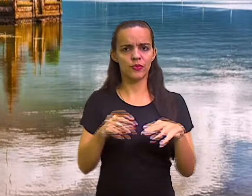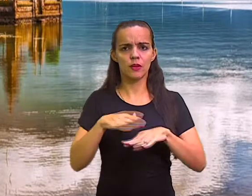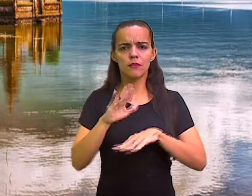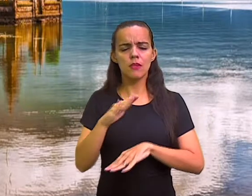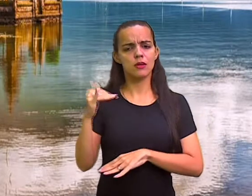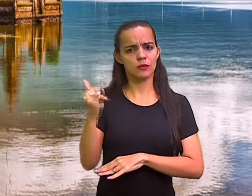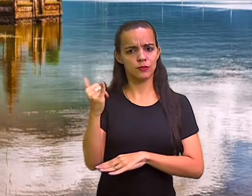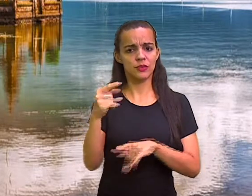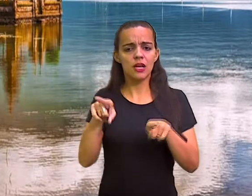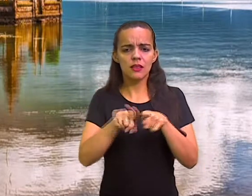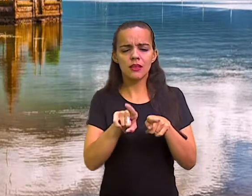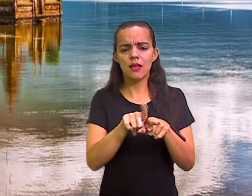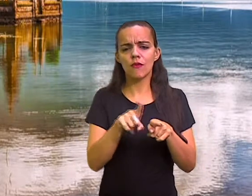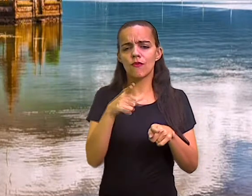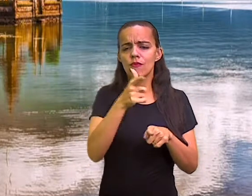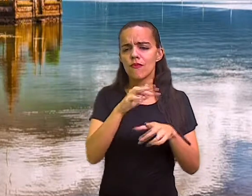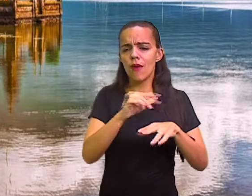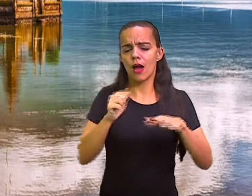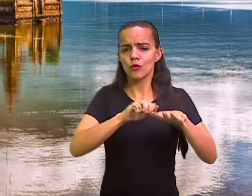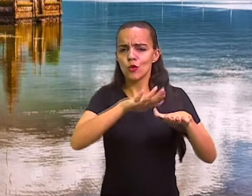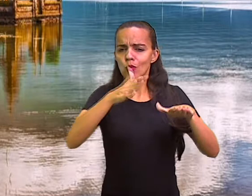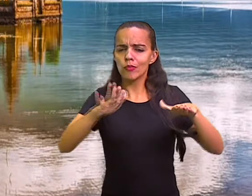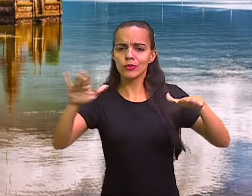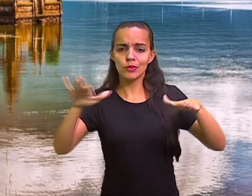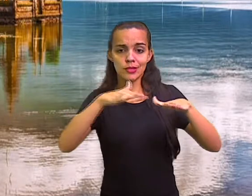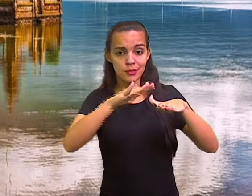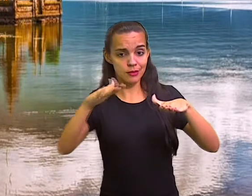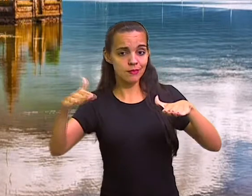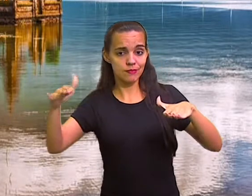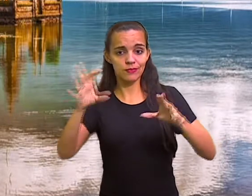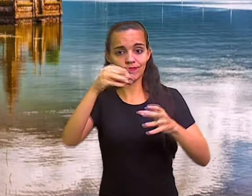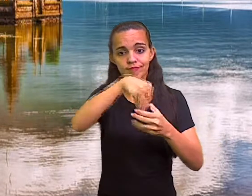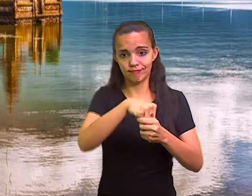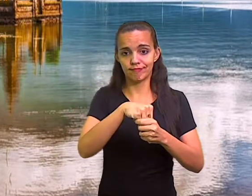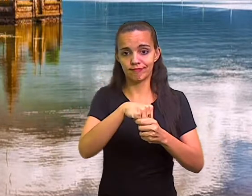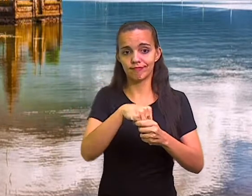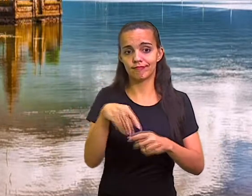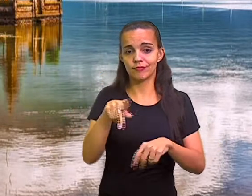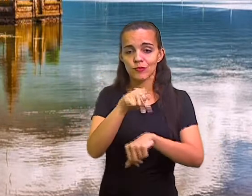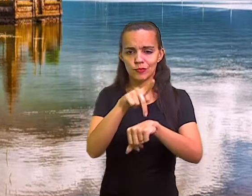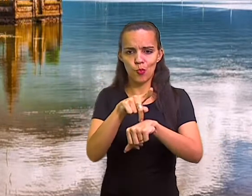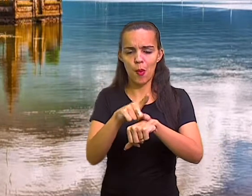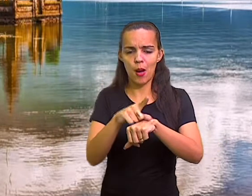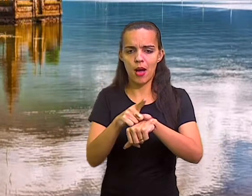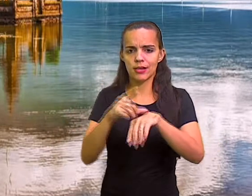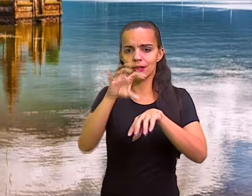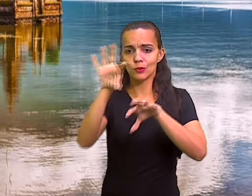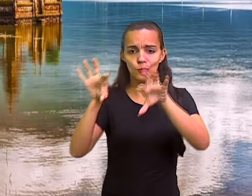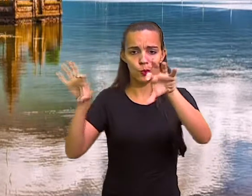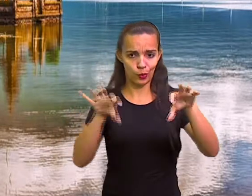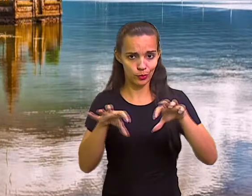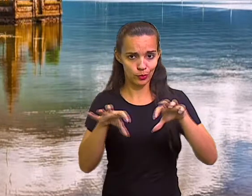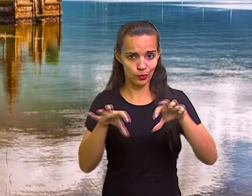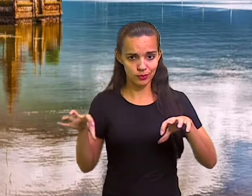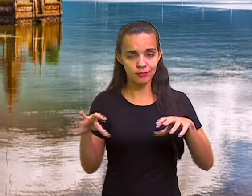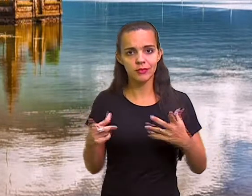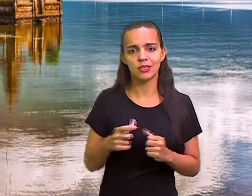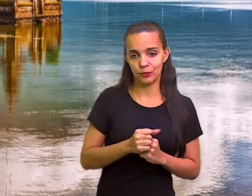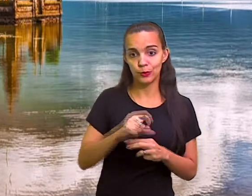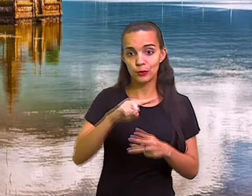Atlântico. Também para o distante Oceano Pacífico. Com a derrota